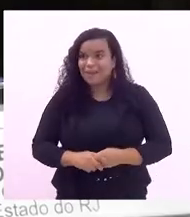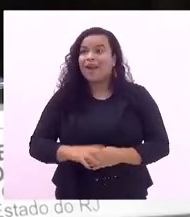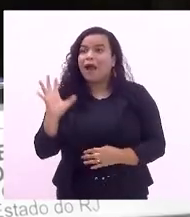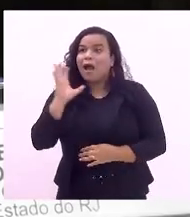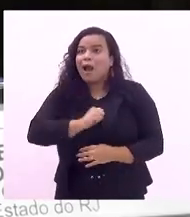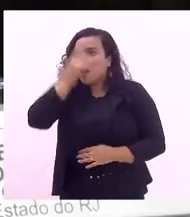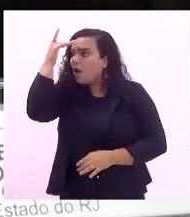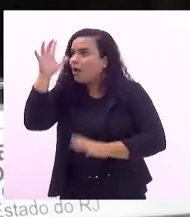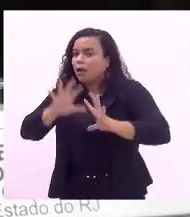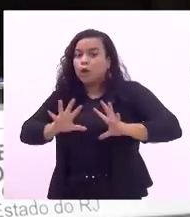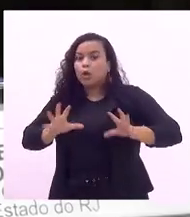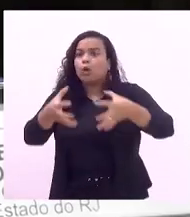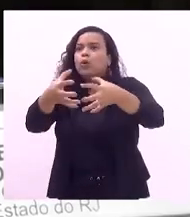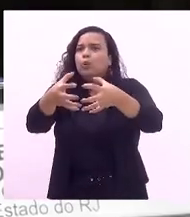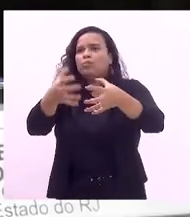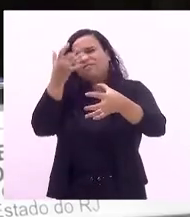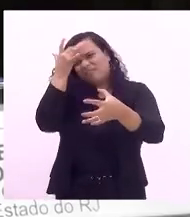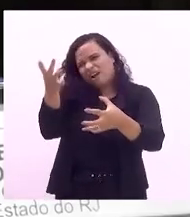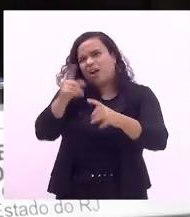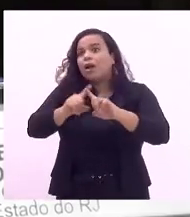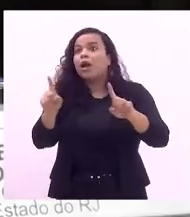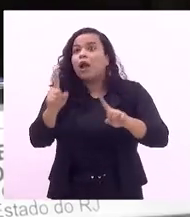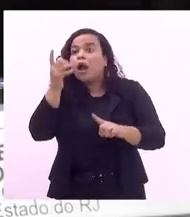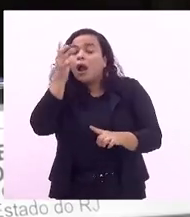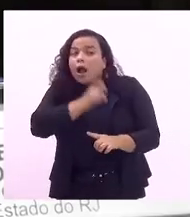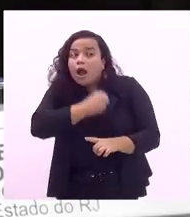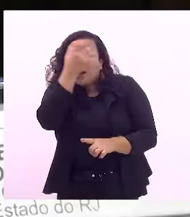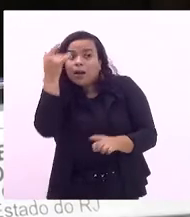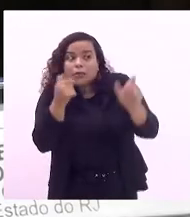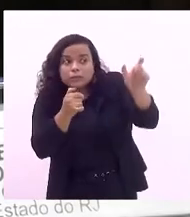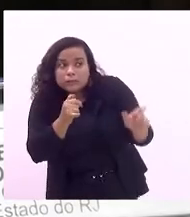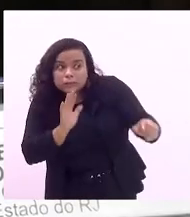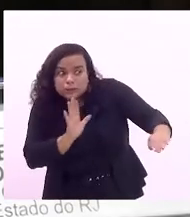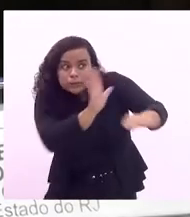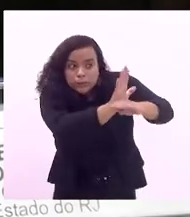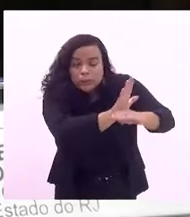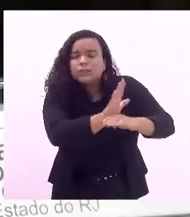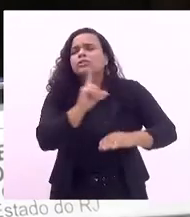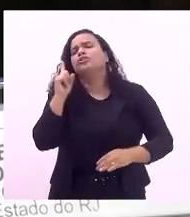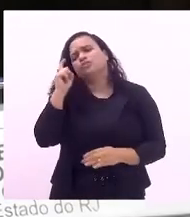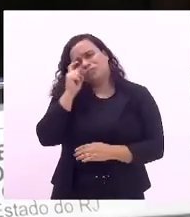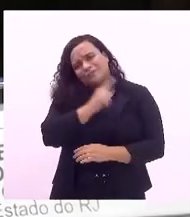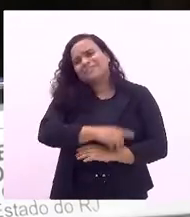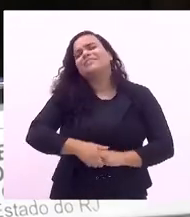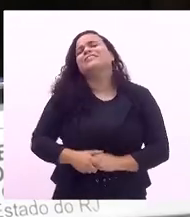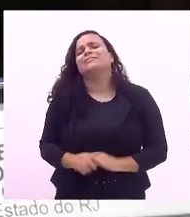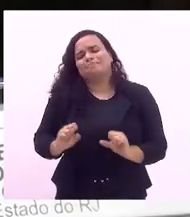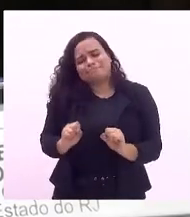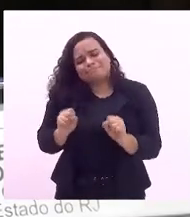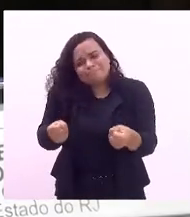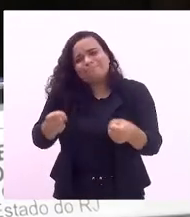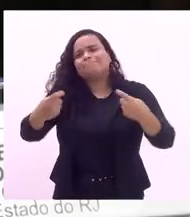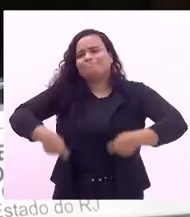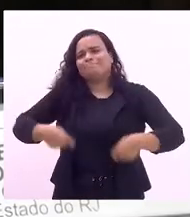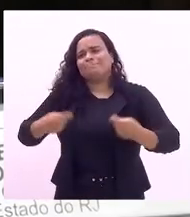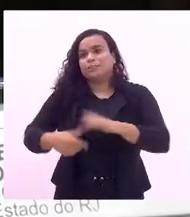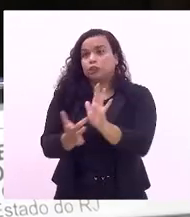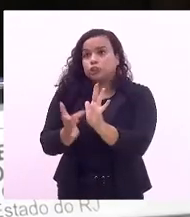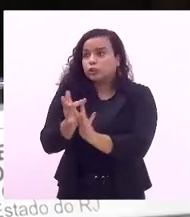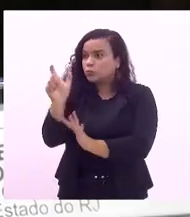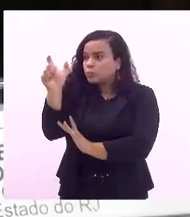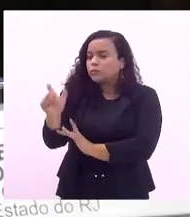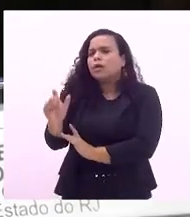é muito fácil mas amar alguém específico é difícil Jesus é o maior exemplo desse amor